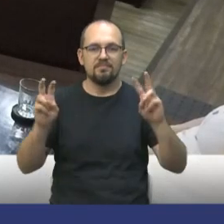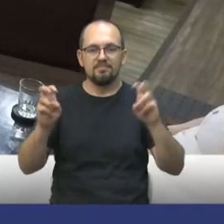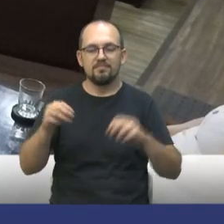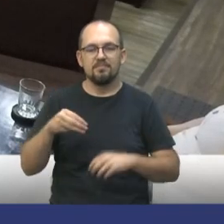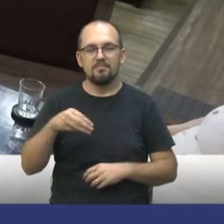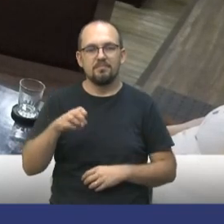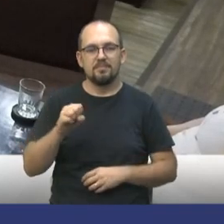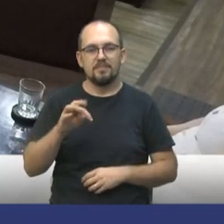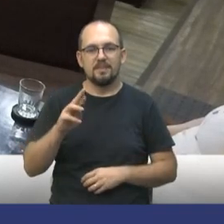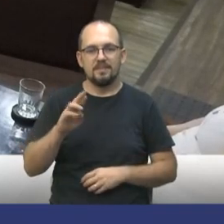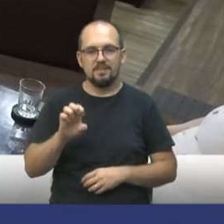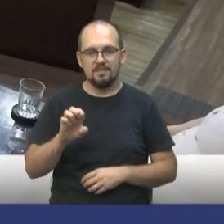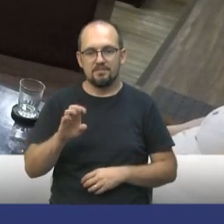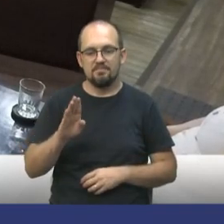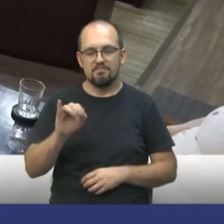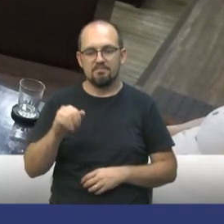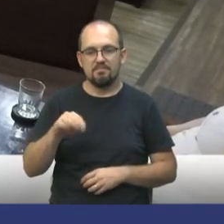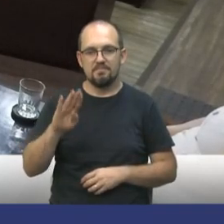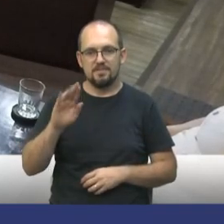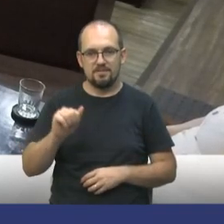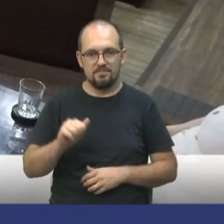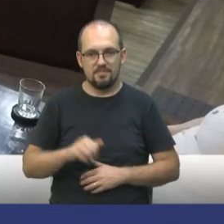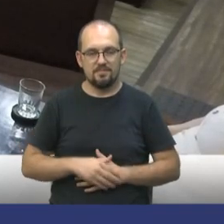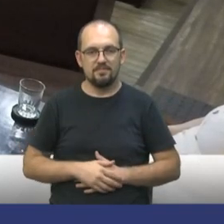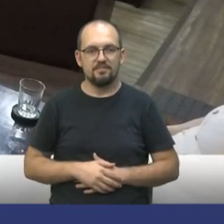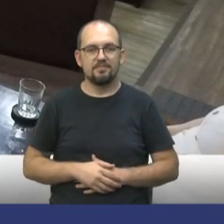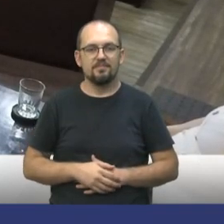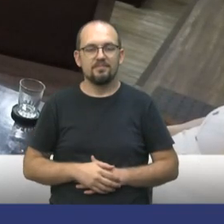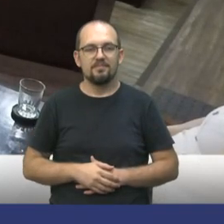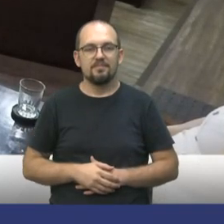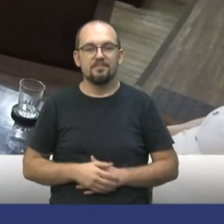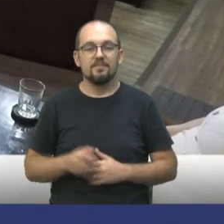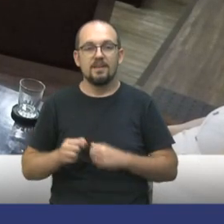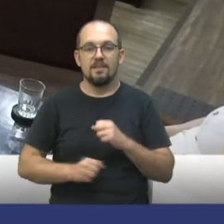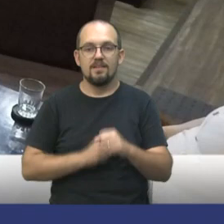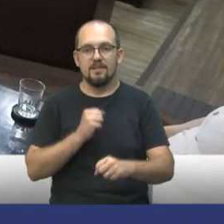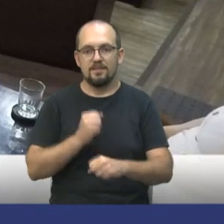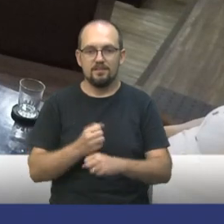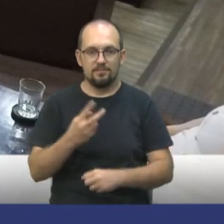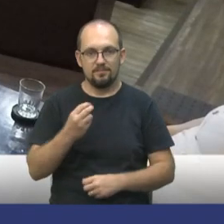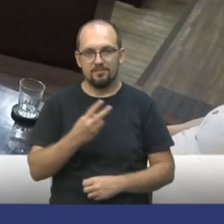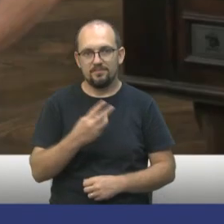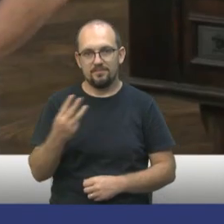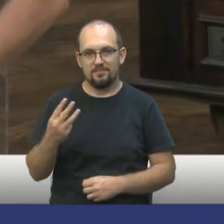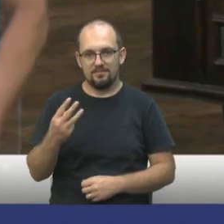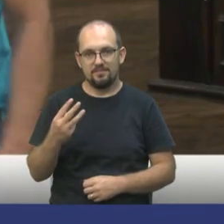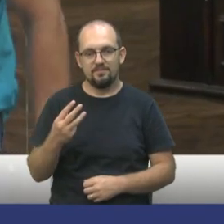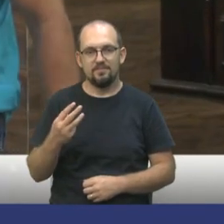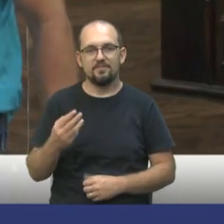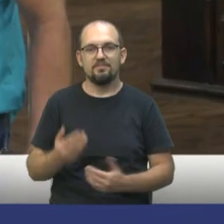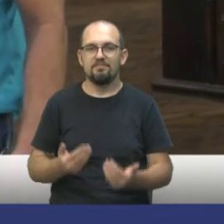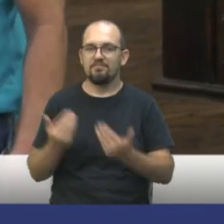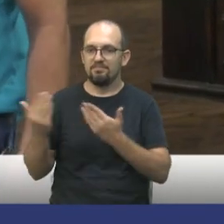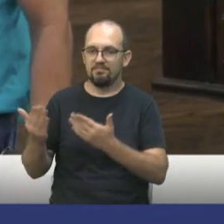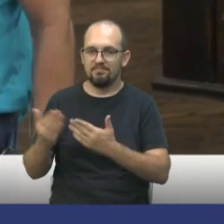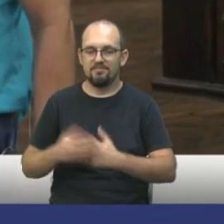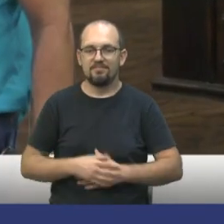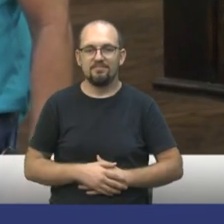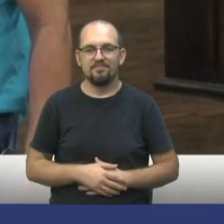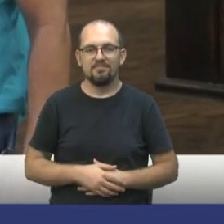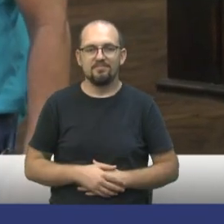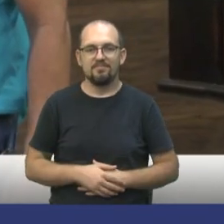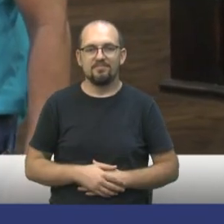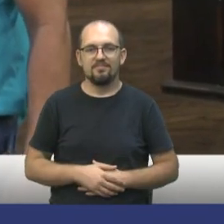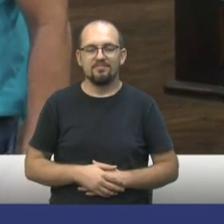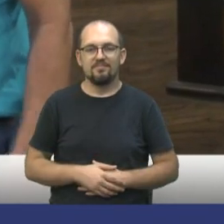Mestre Manuel dos Reis Machado, Mestre Bimba, neste ano de 2023, ao mestre Pezinho. Vamos, então,